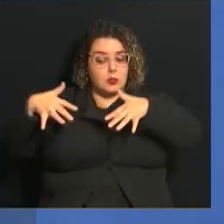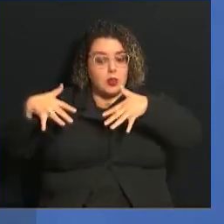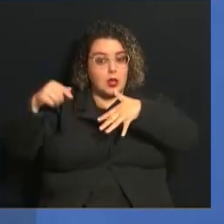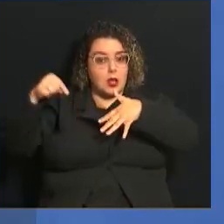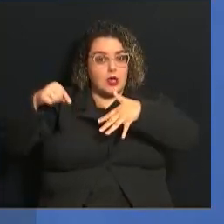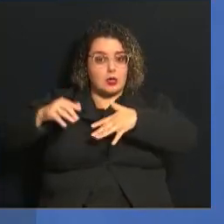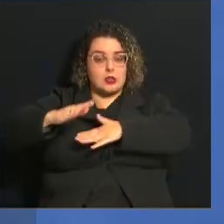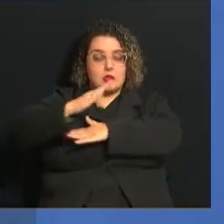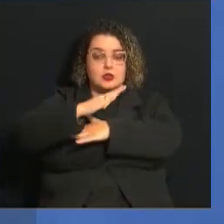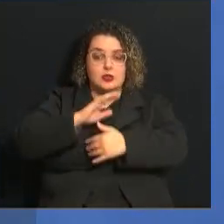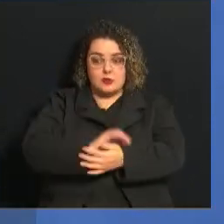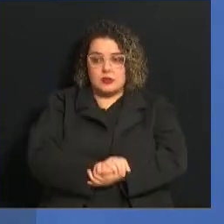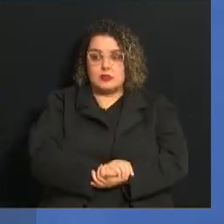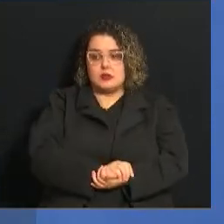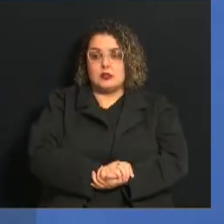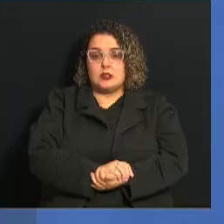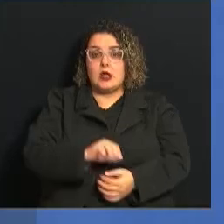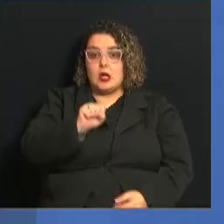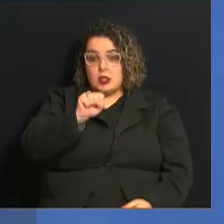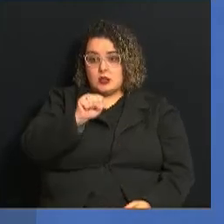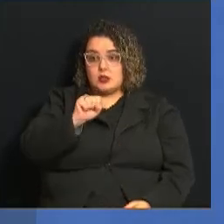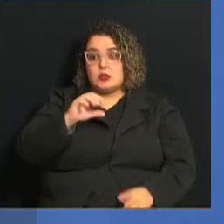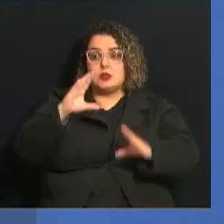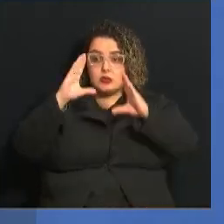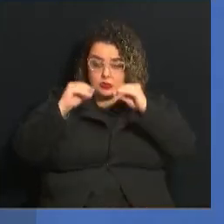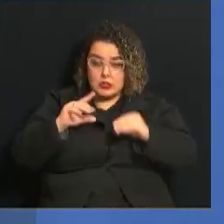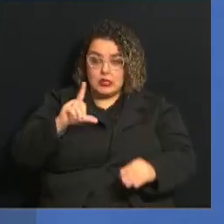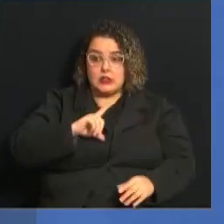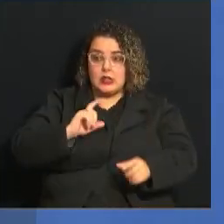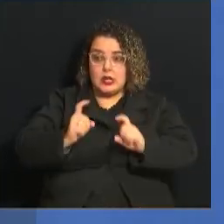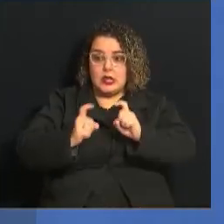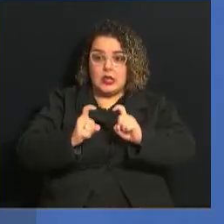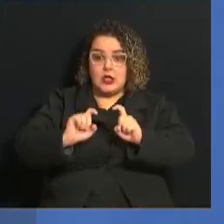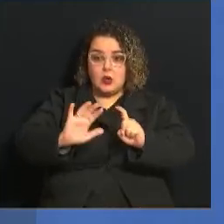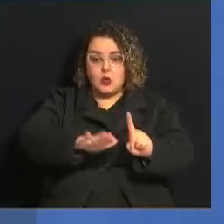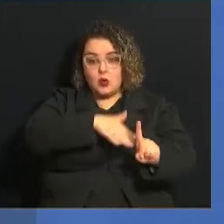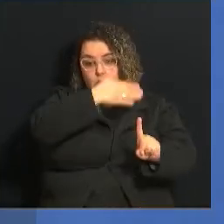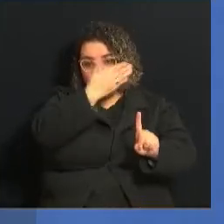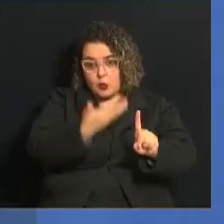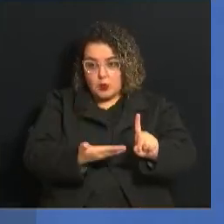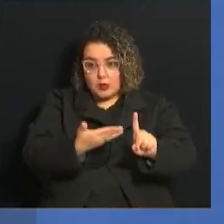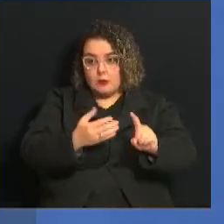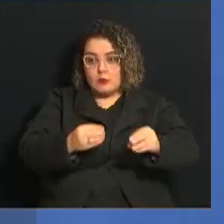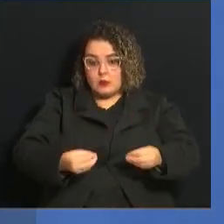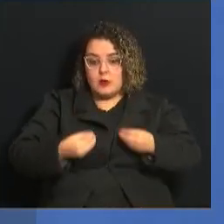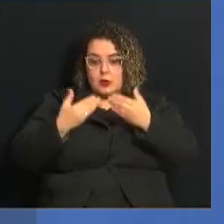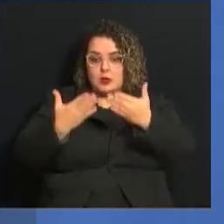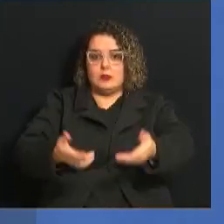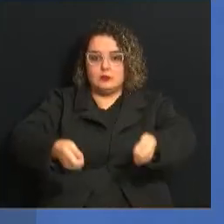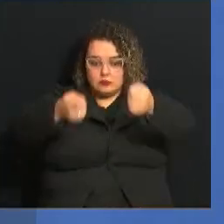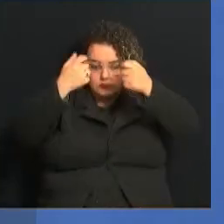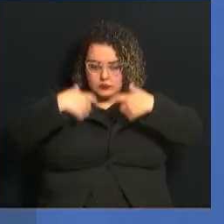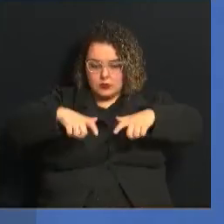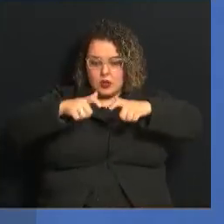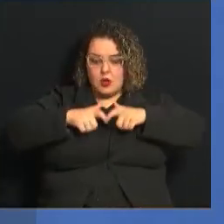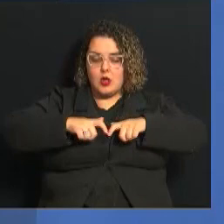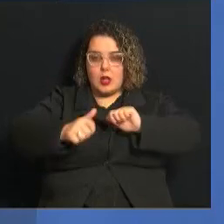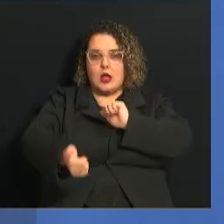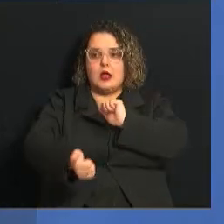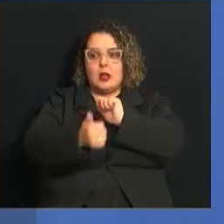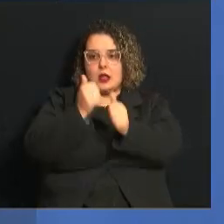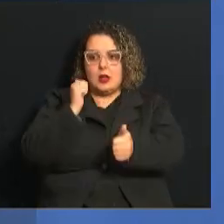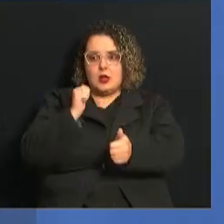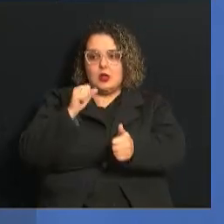campineiro então as 8 horas na doente a gente tem a reunião solene para entrega do diploma de mérito esportivo